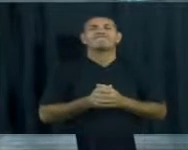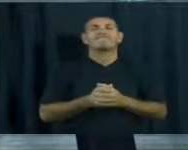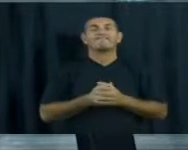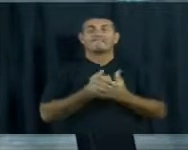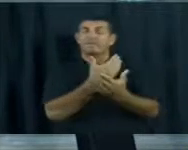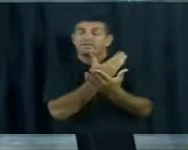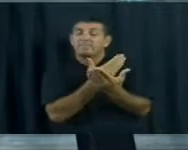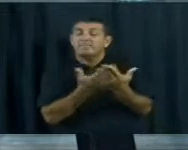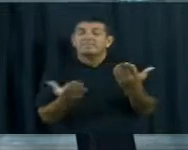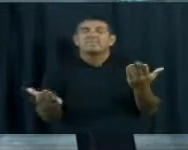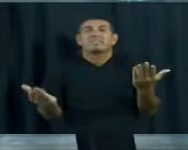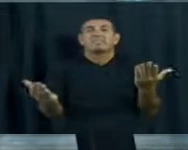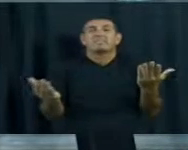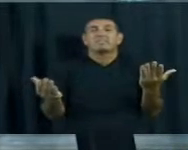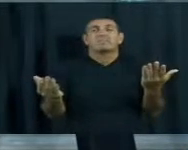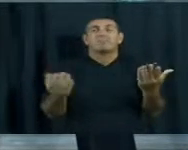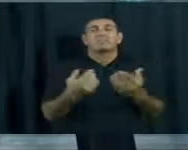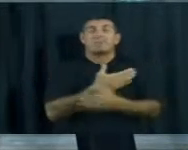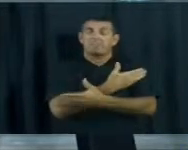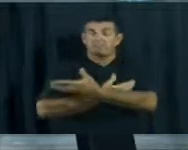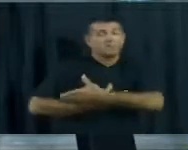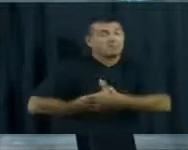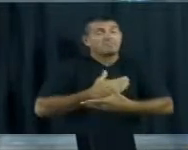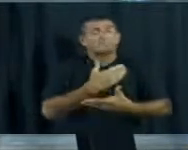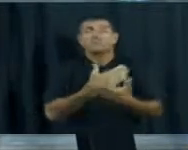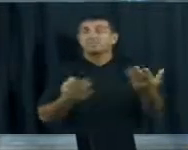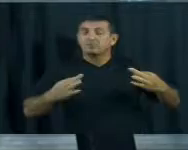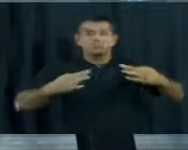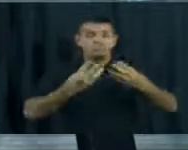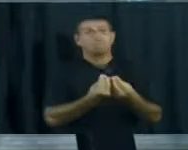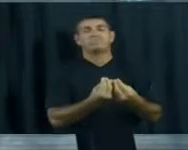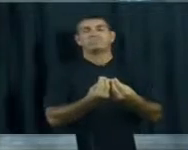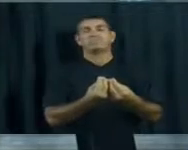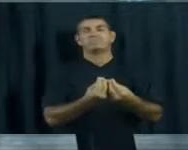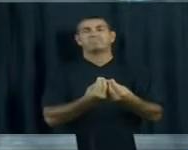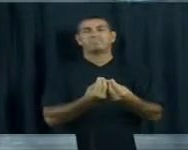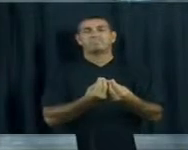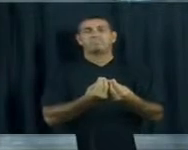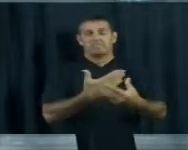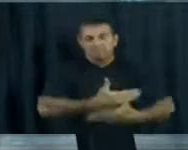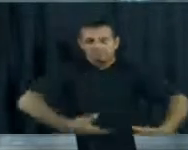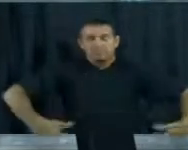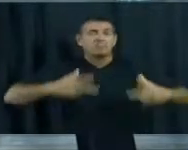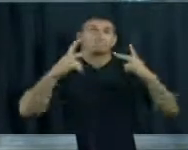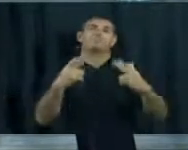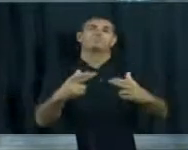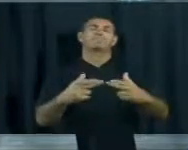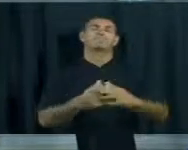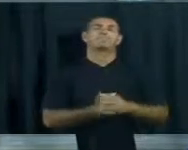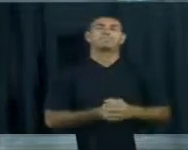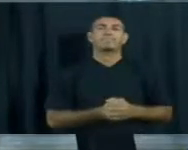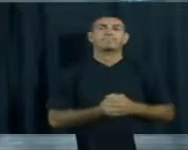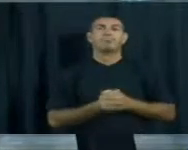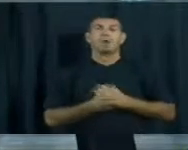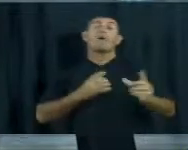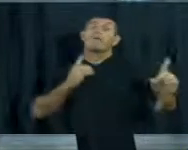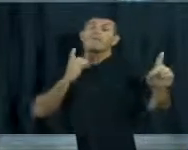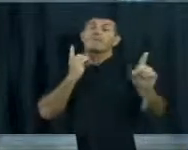ele já tinha um problema no braço e que teve que amputar a perna. E que ela foi até o